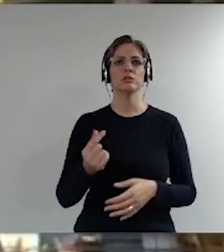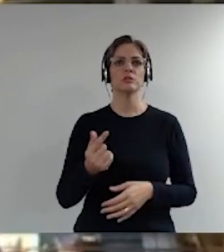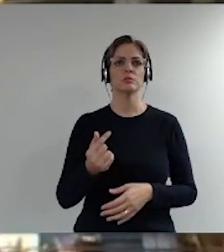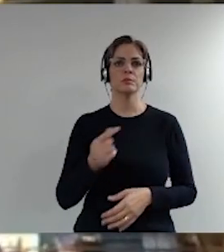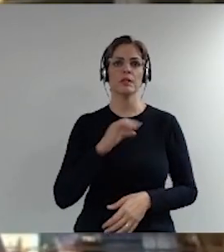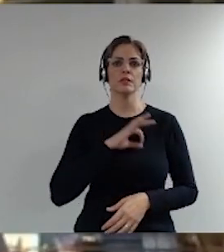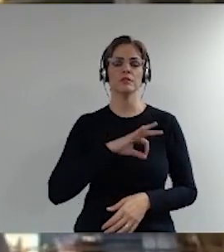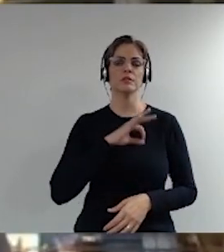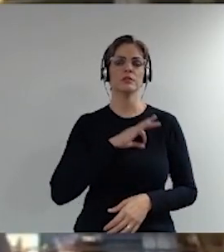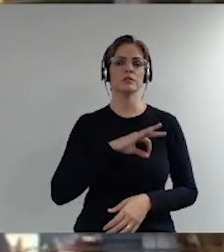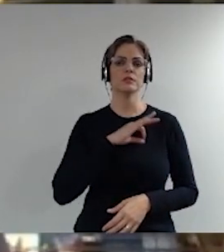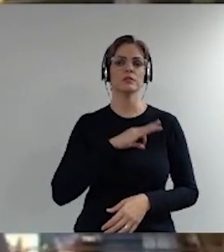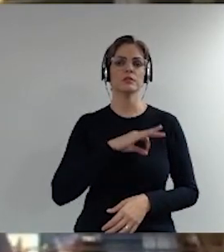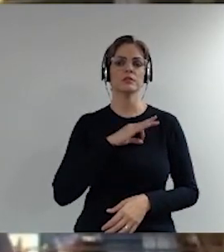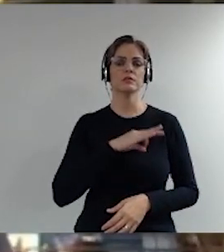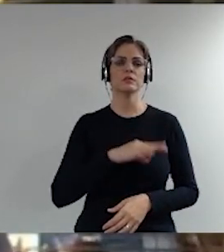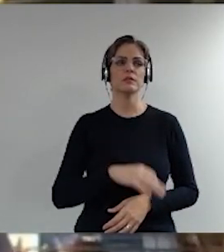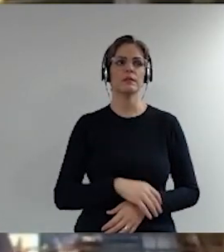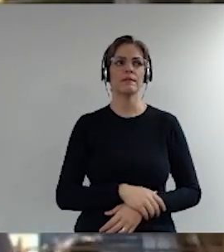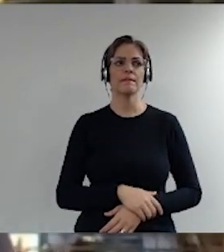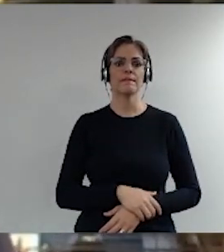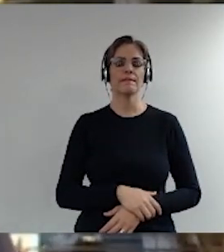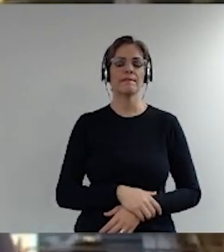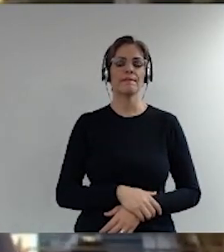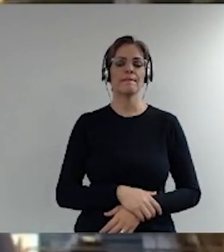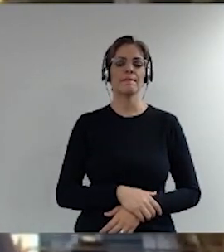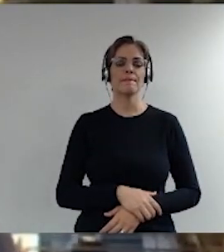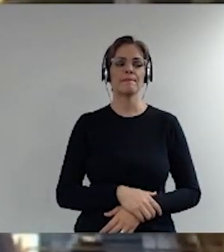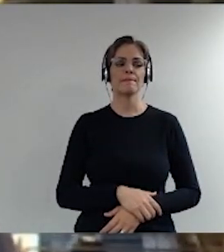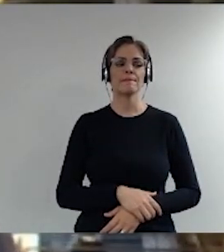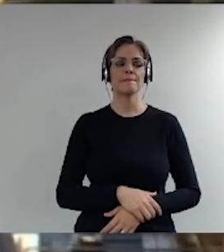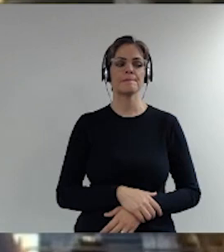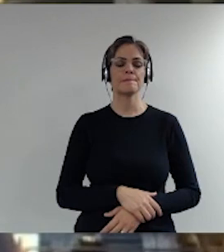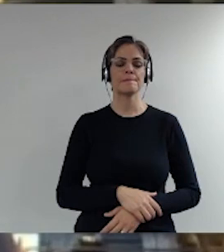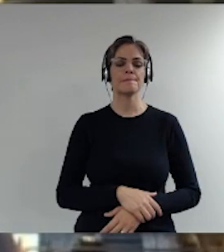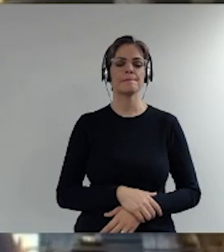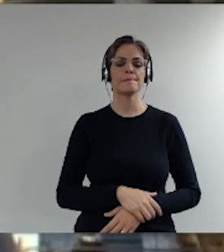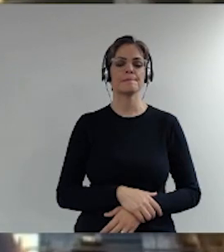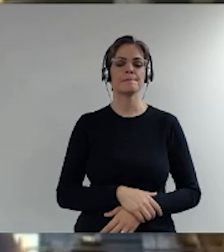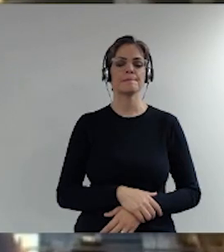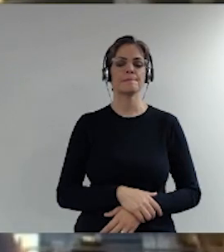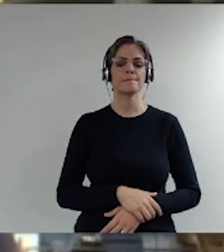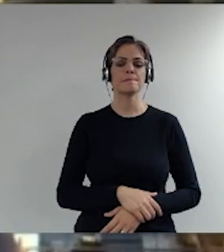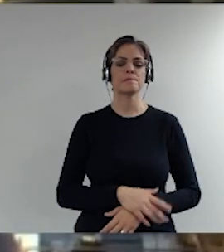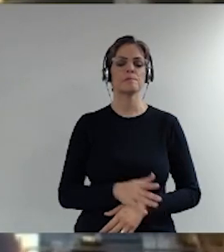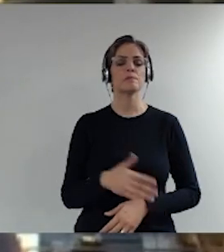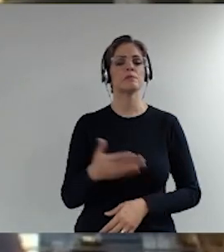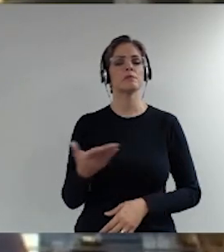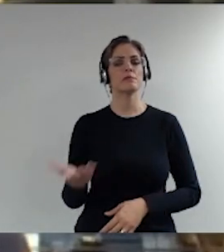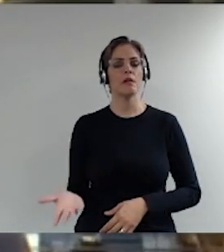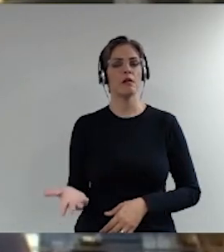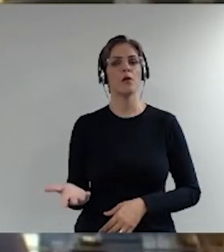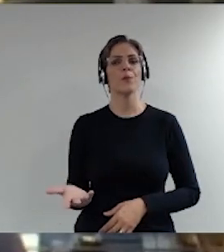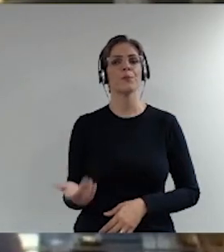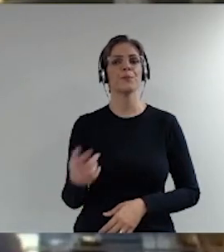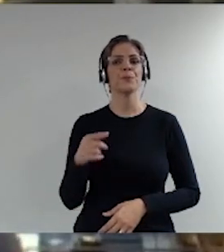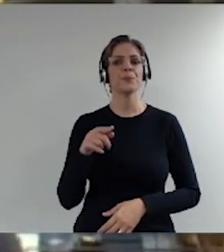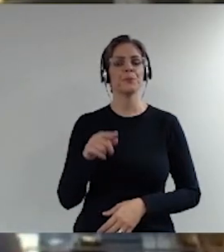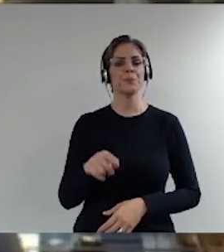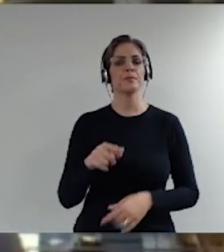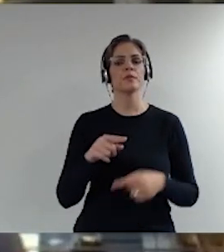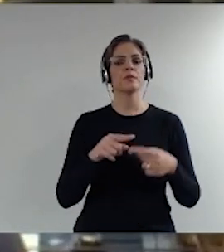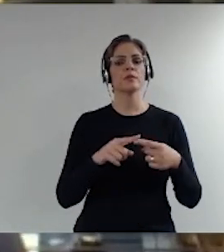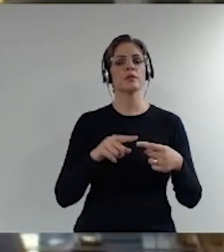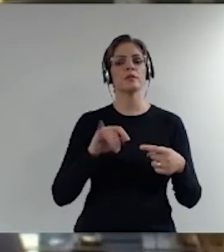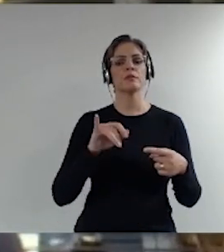estado do Brasil, né? Então, essa tríade que eu comento da inteligência